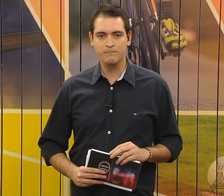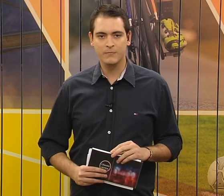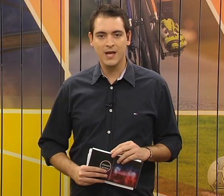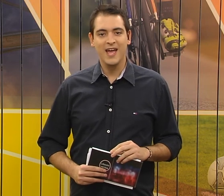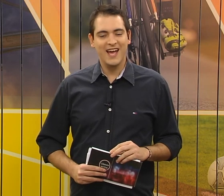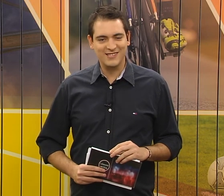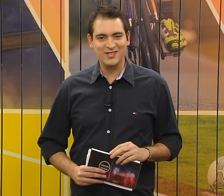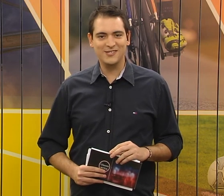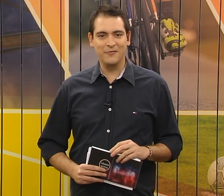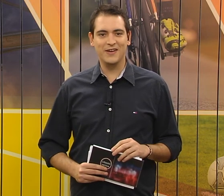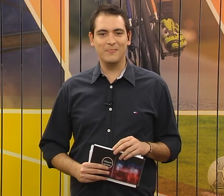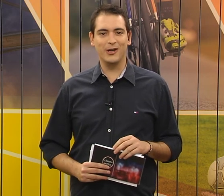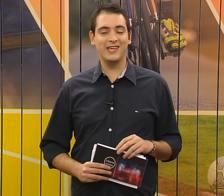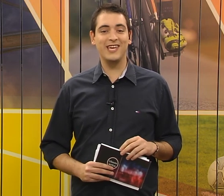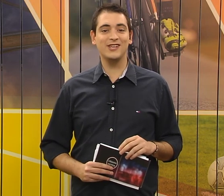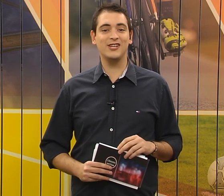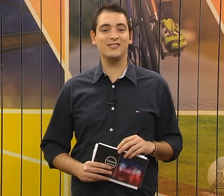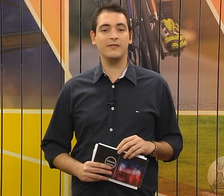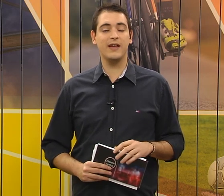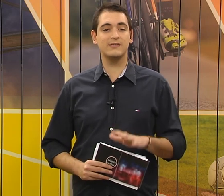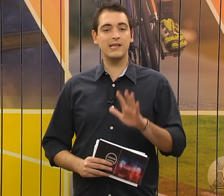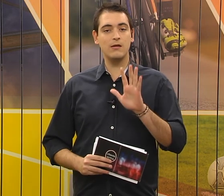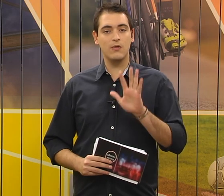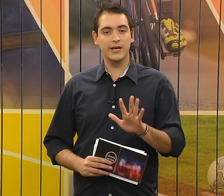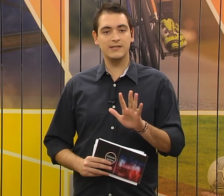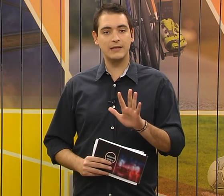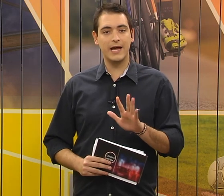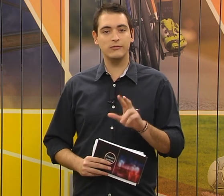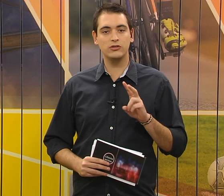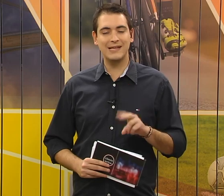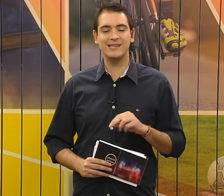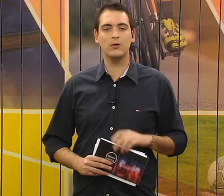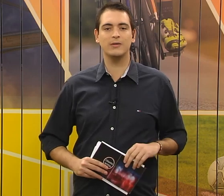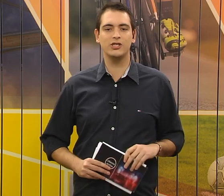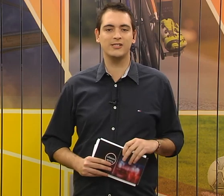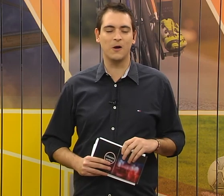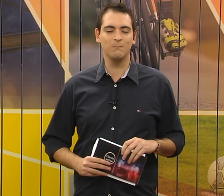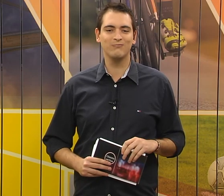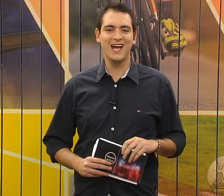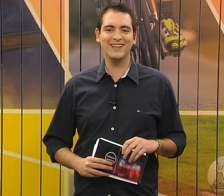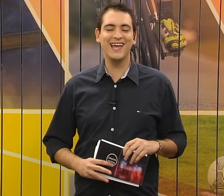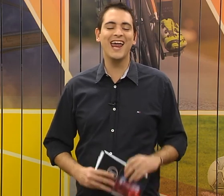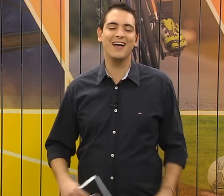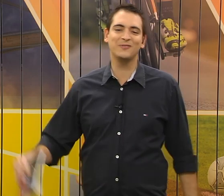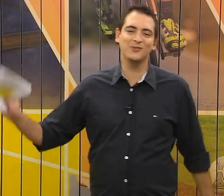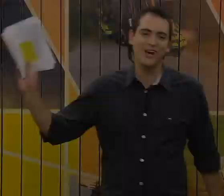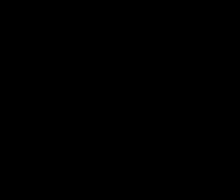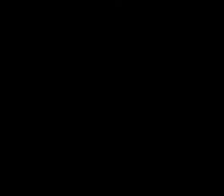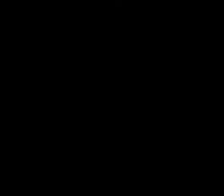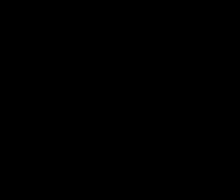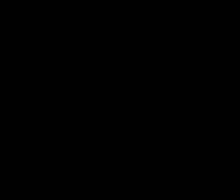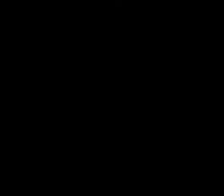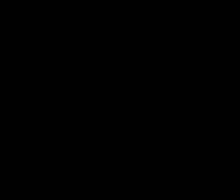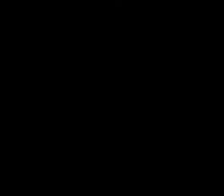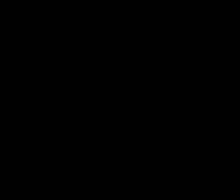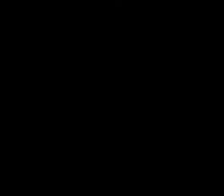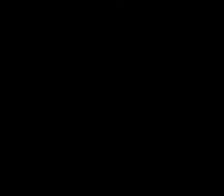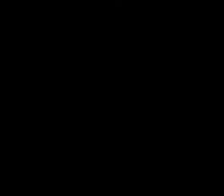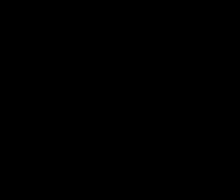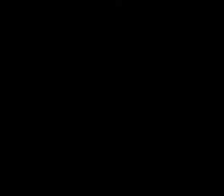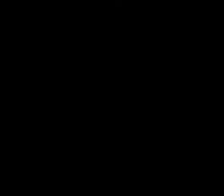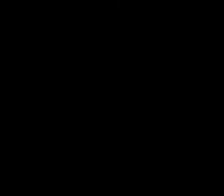Paysandu. Essa edição fica por aqui, a gente se vê às 5 horas da tarde na segunda edição. Até lá, tchau, tchau!